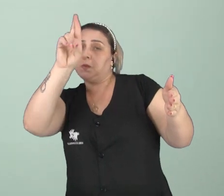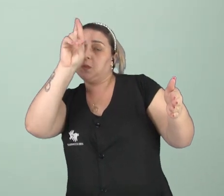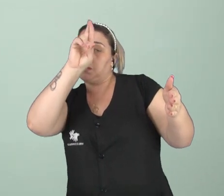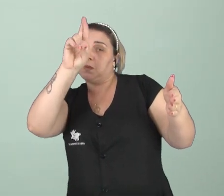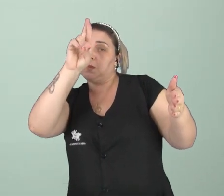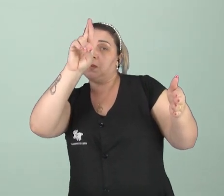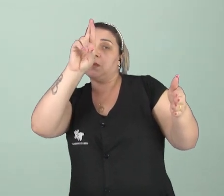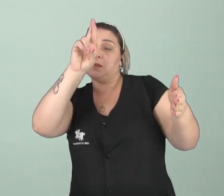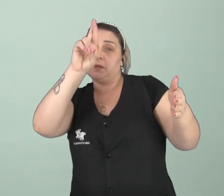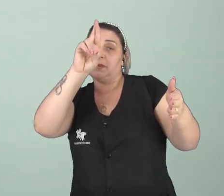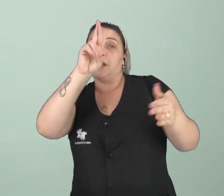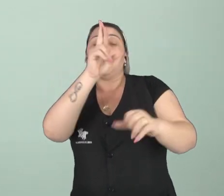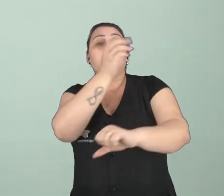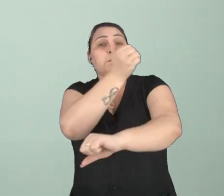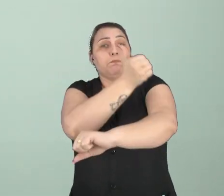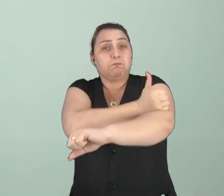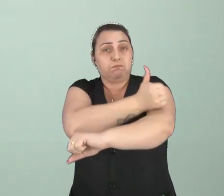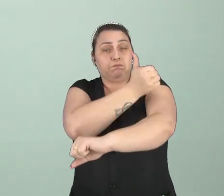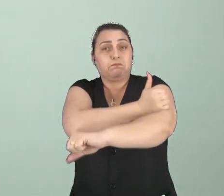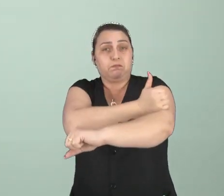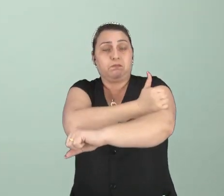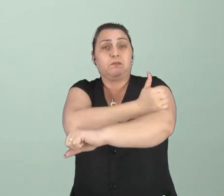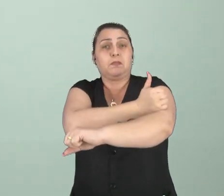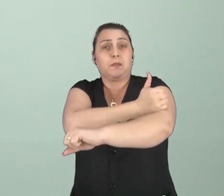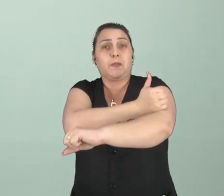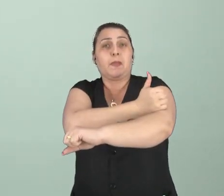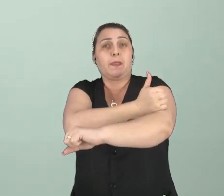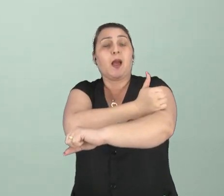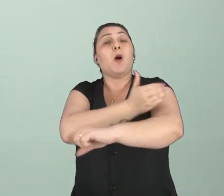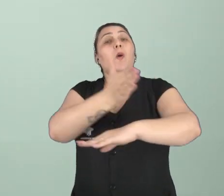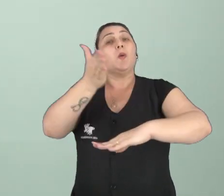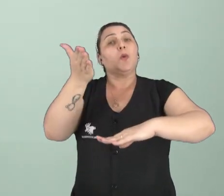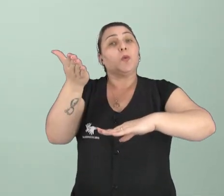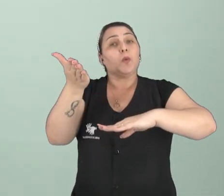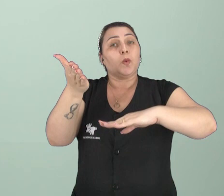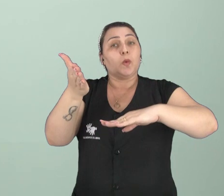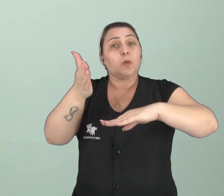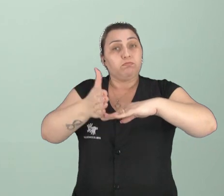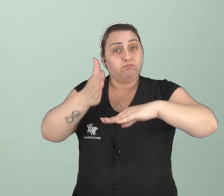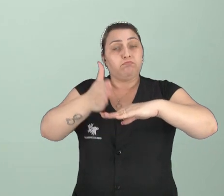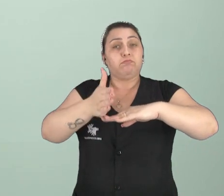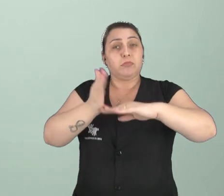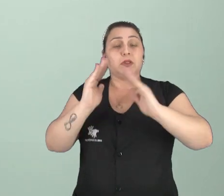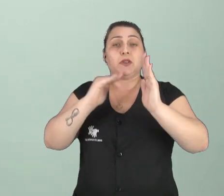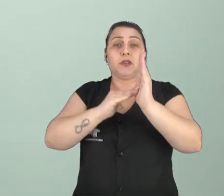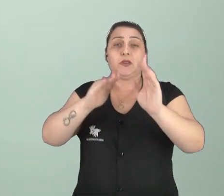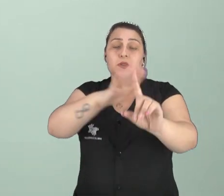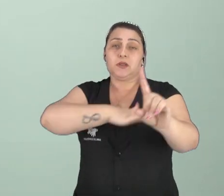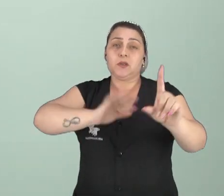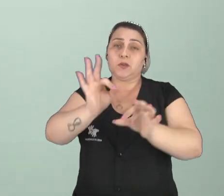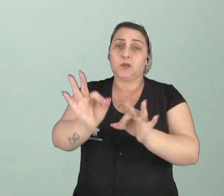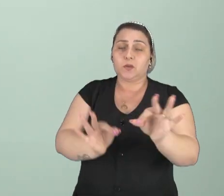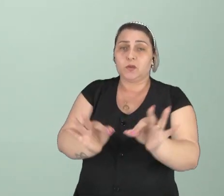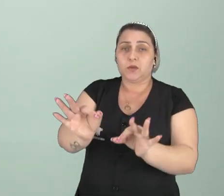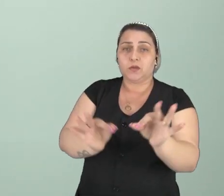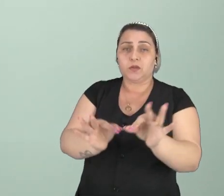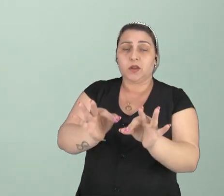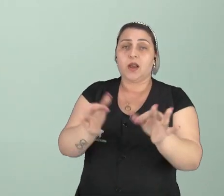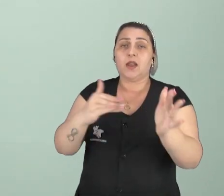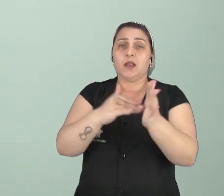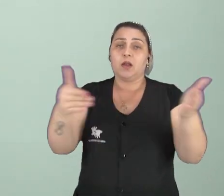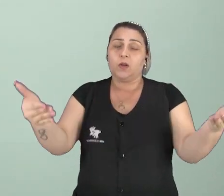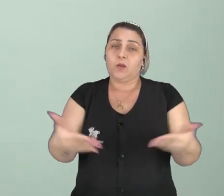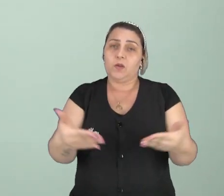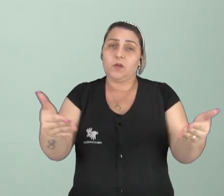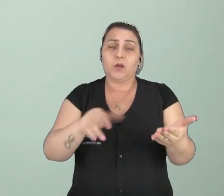desde o período pré-histórico até hoje, que é o período contemporâneo, até a sociedade se organizar como se organiza